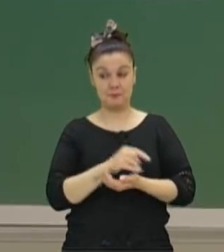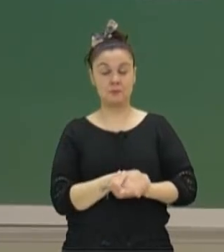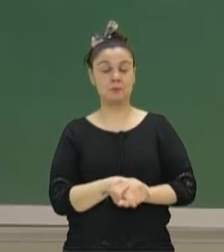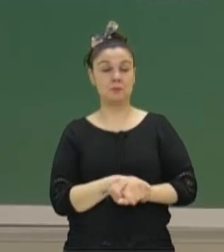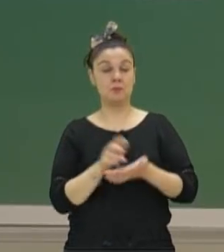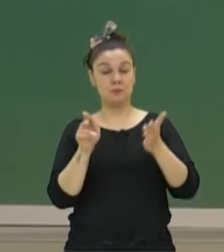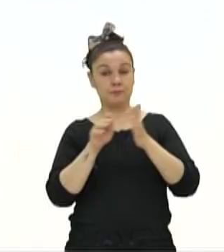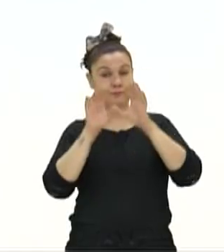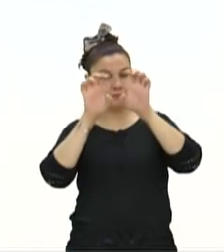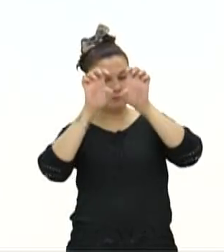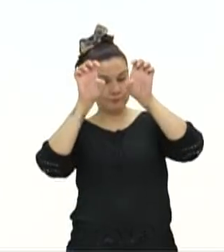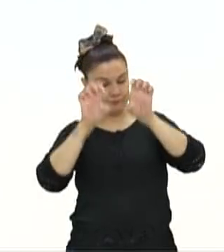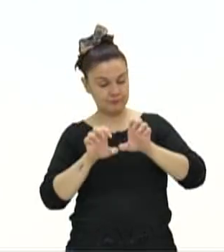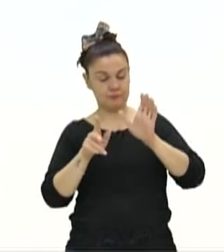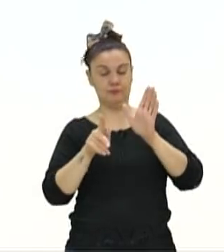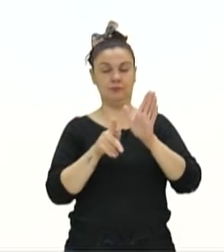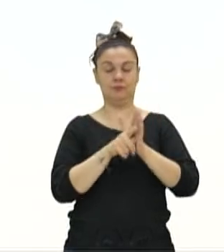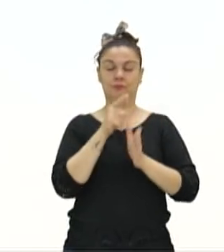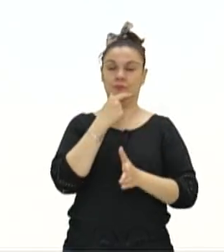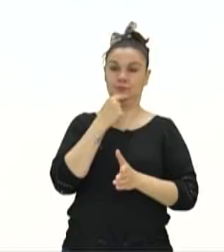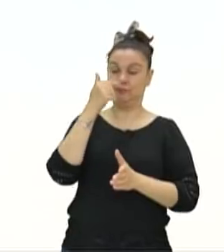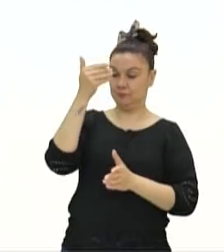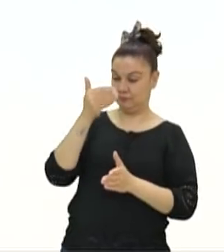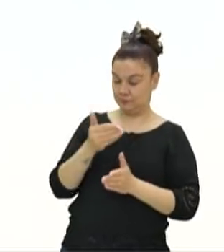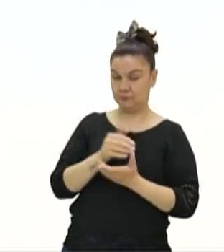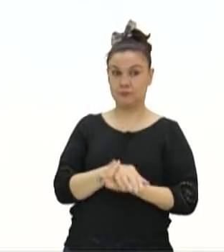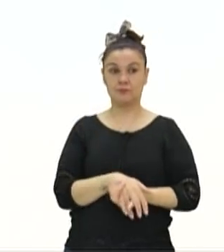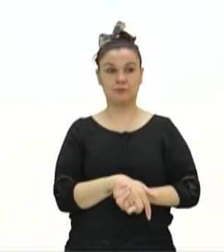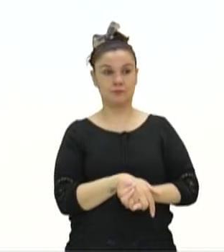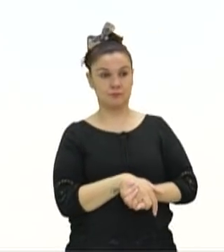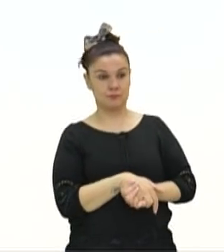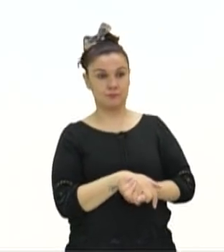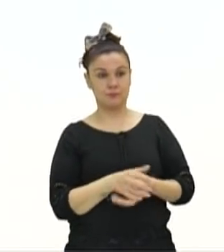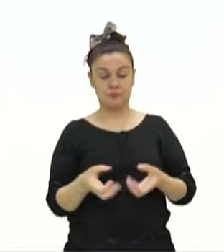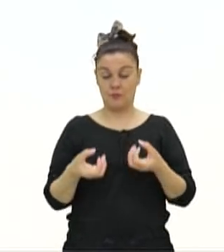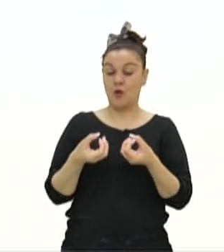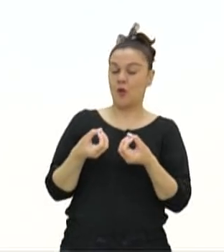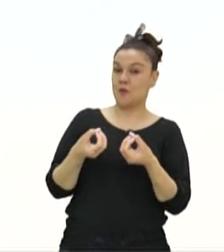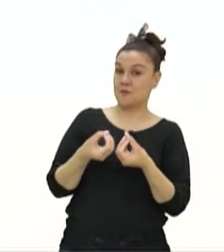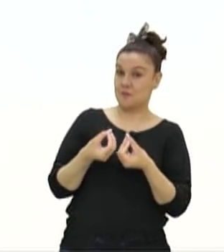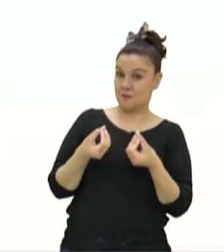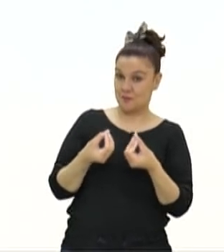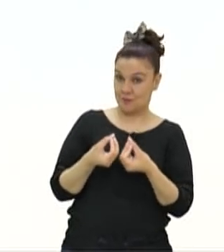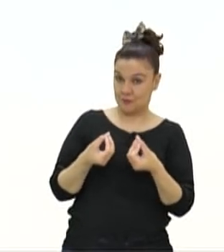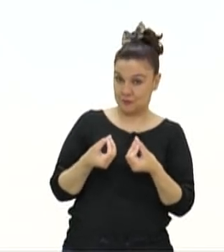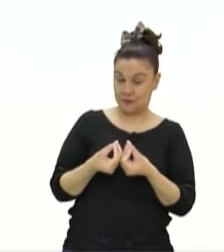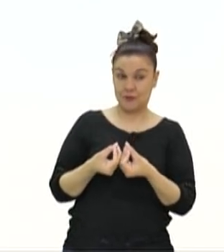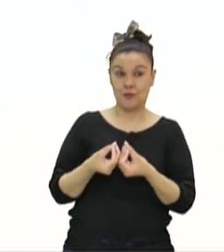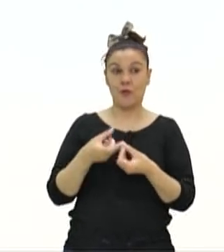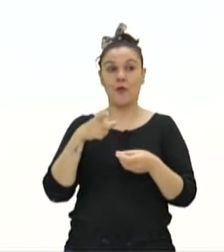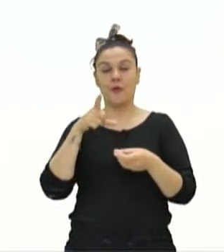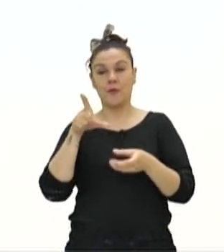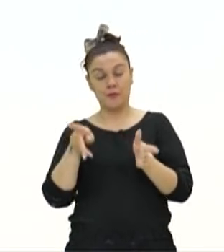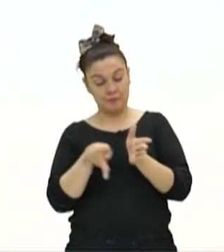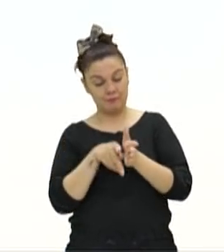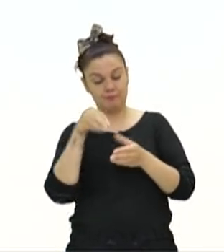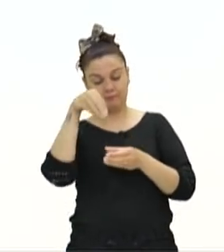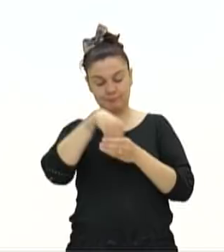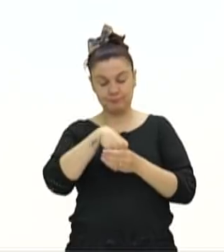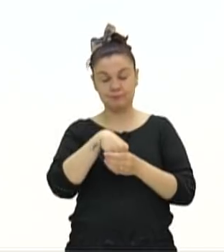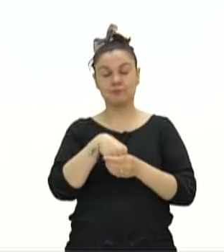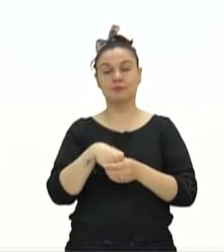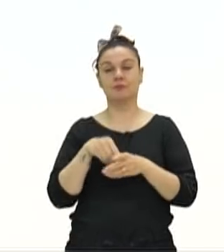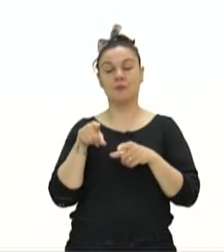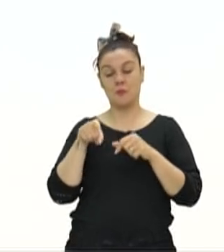né, as estruturas do sistema genital masculino. Então, um par de testículos, onde acontece a produção de